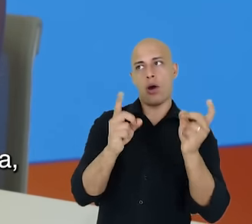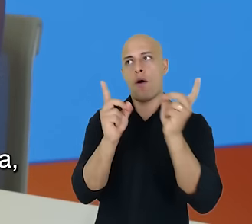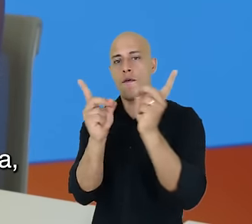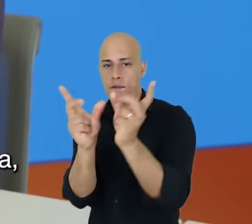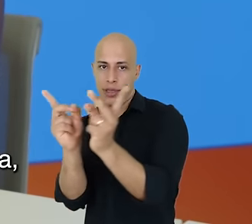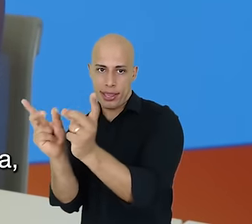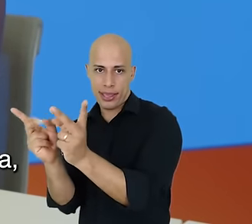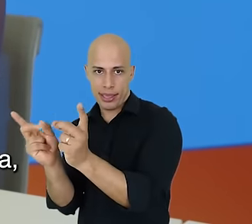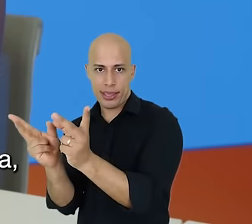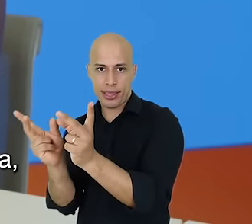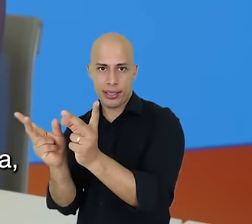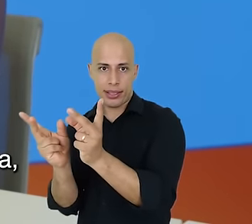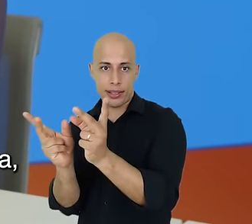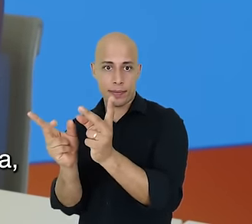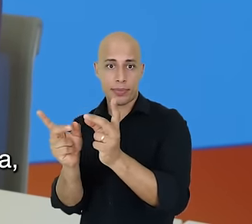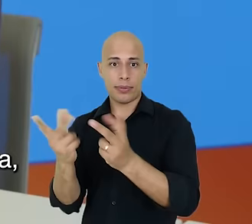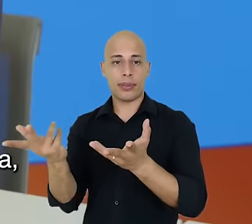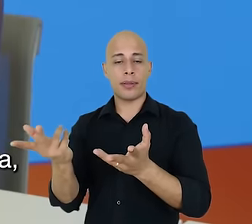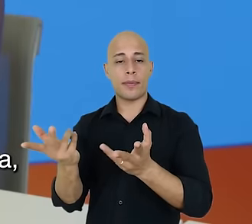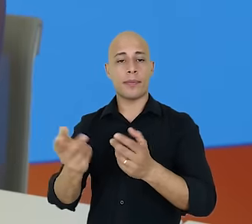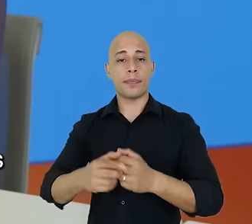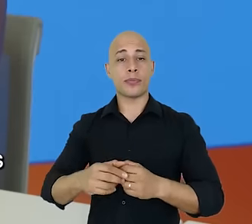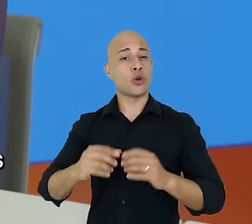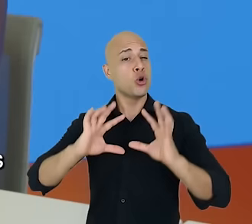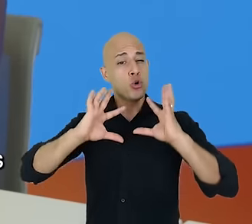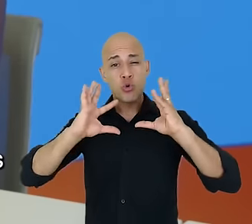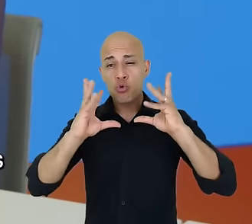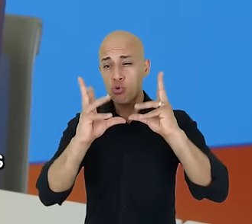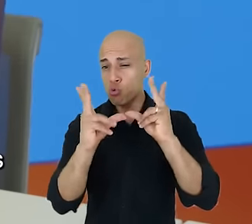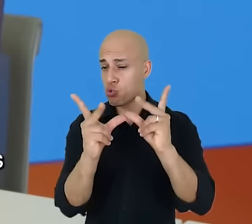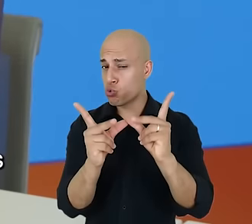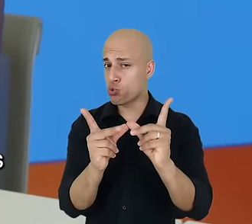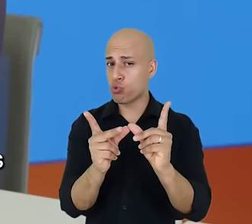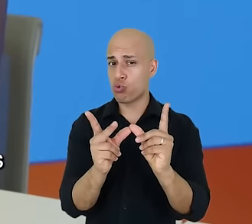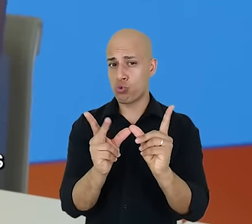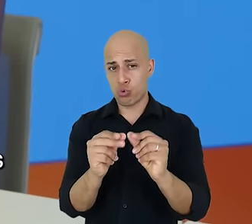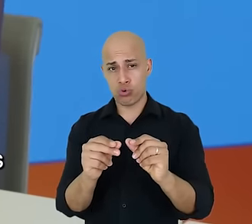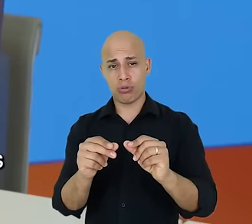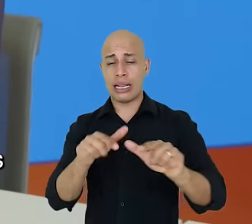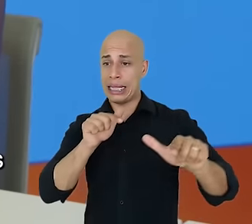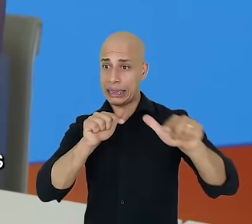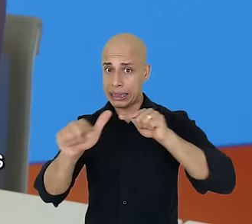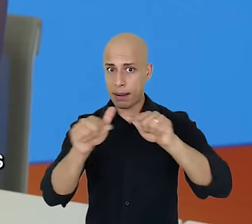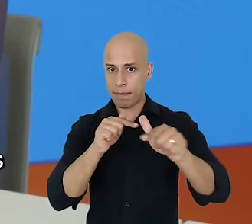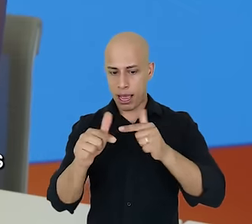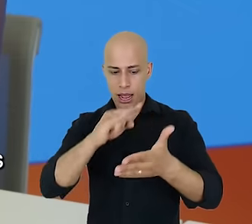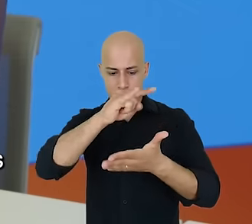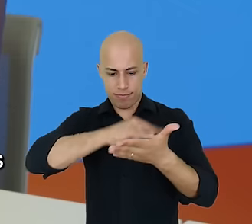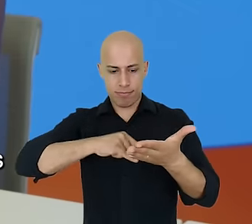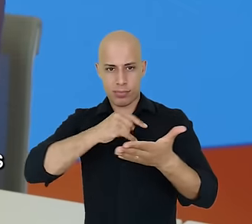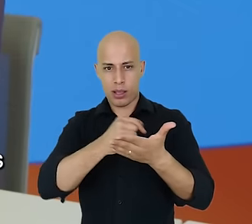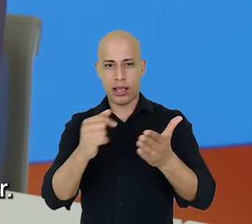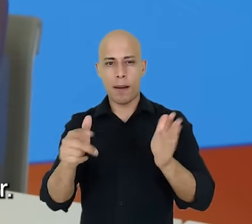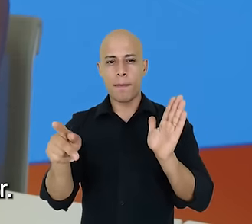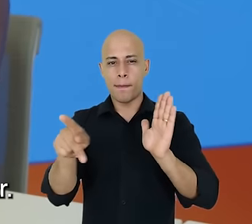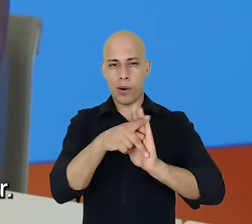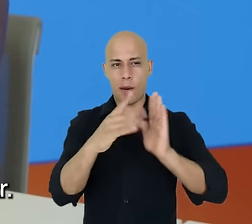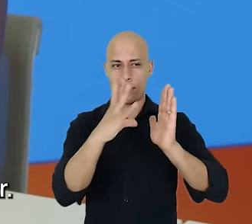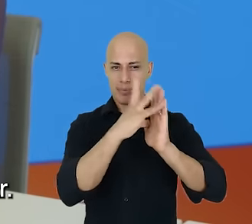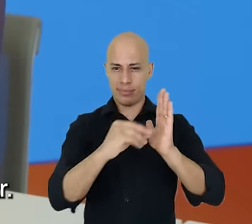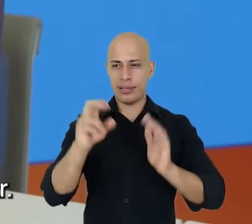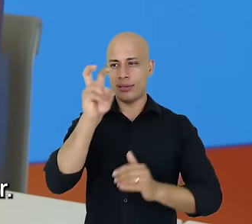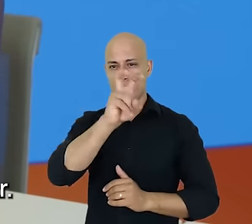propriamente dita então Eh de remessa todas essas situações e operações que esse documento modelo 55 pode